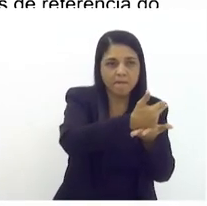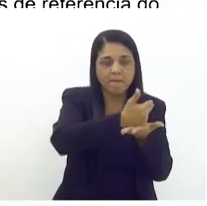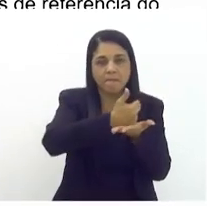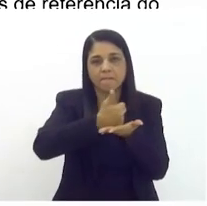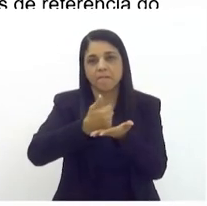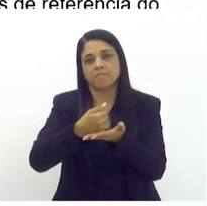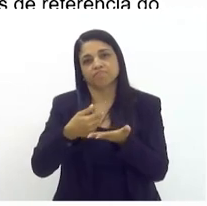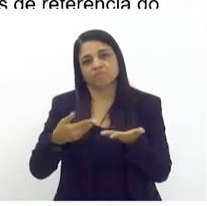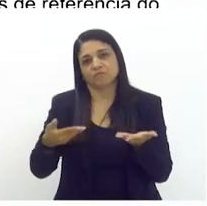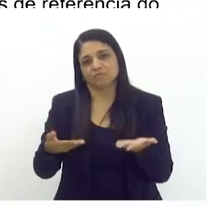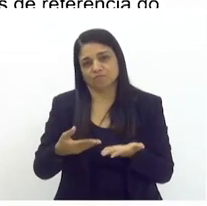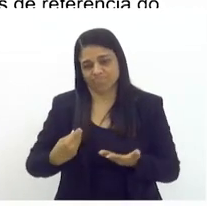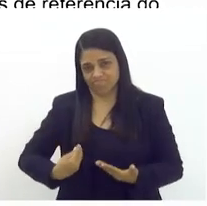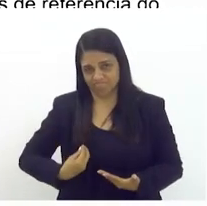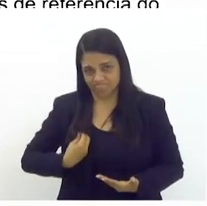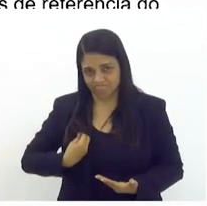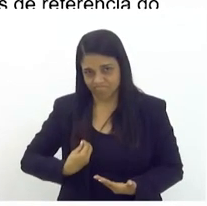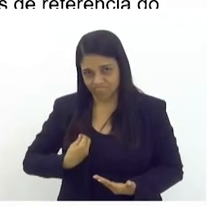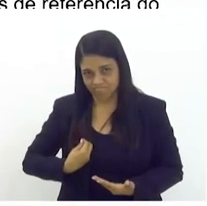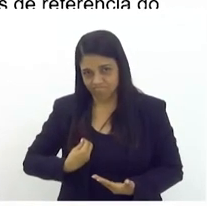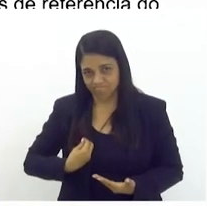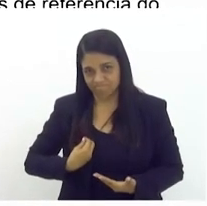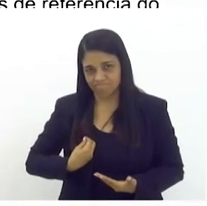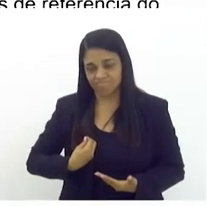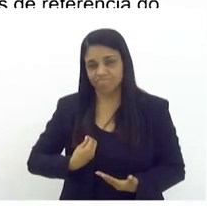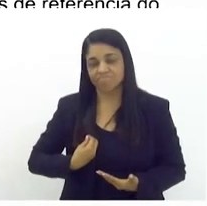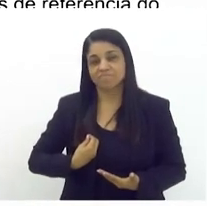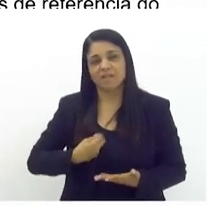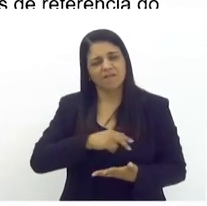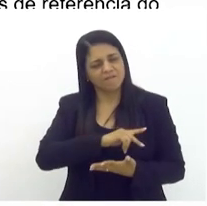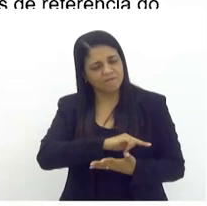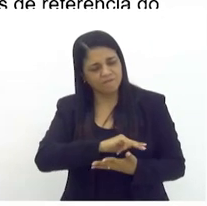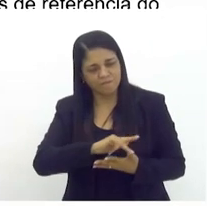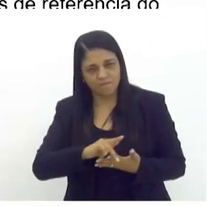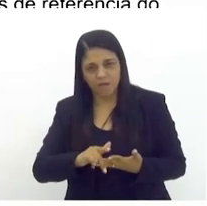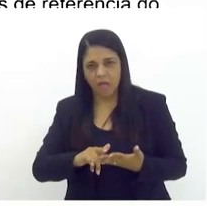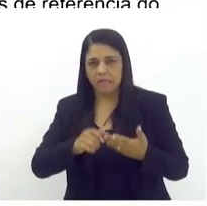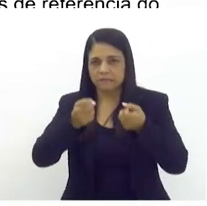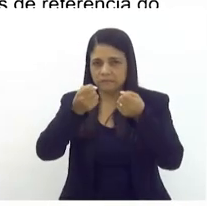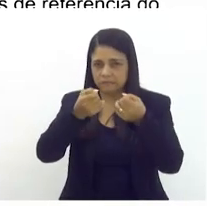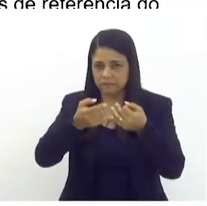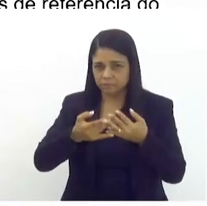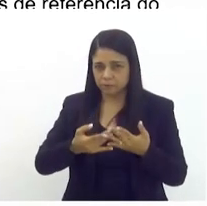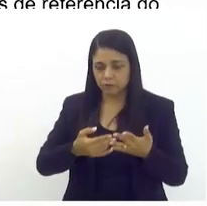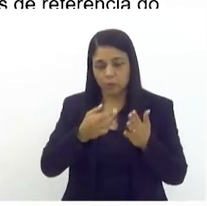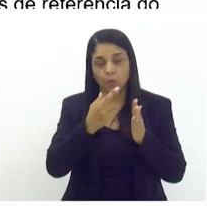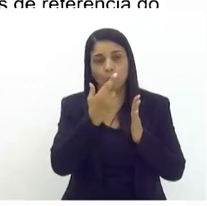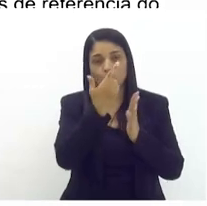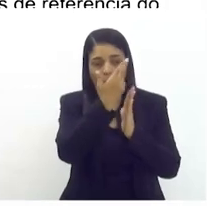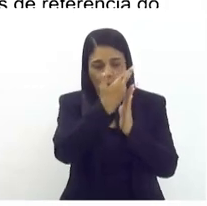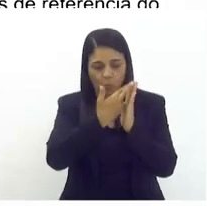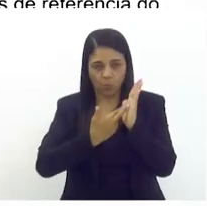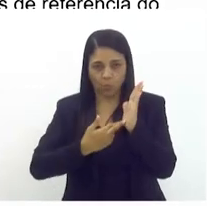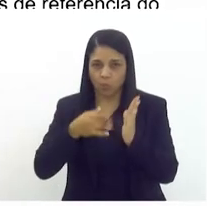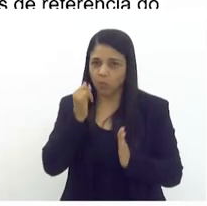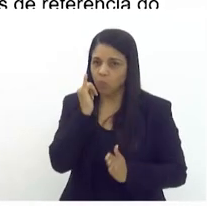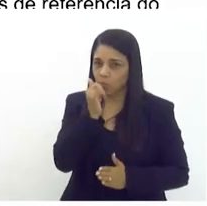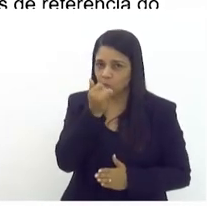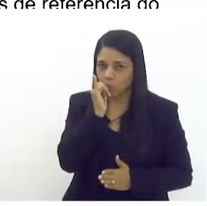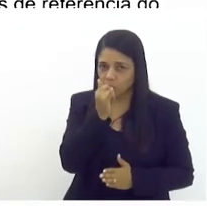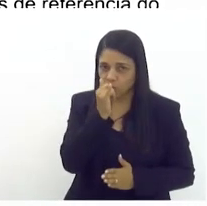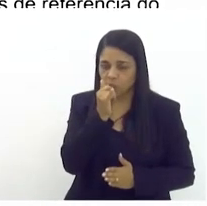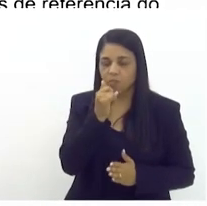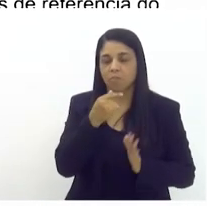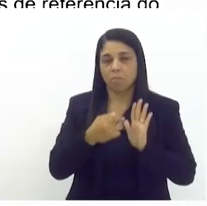existente várias passagens o relator enfatiza